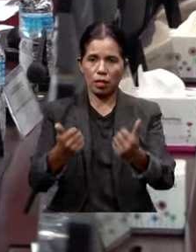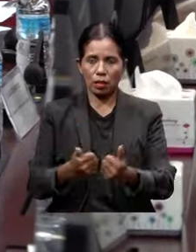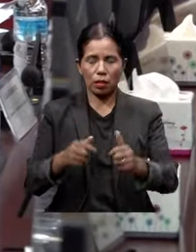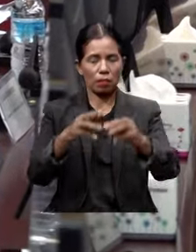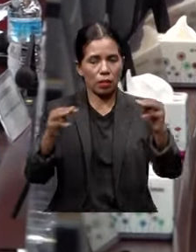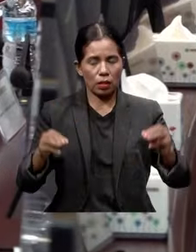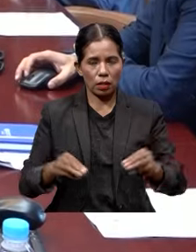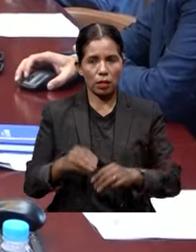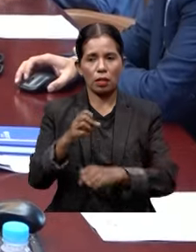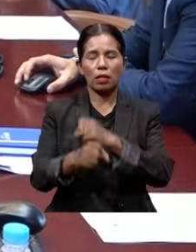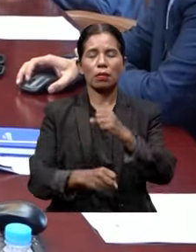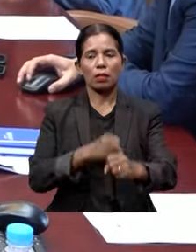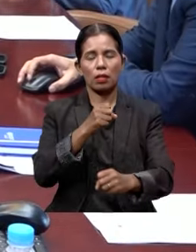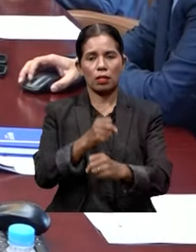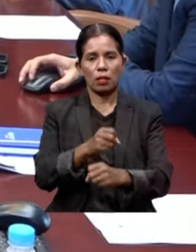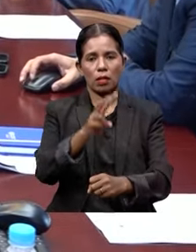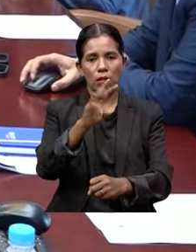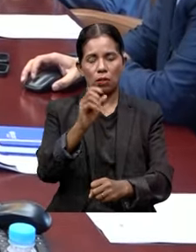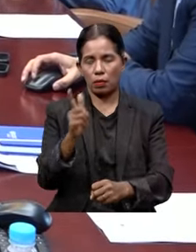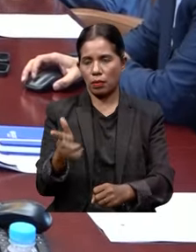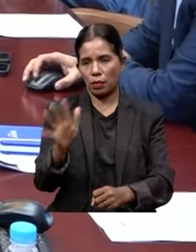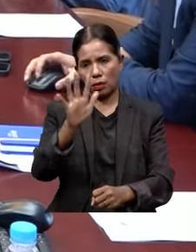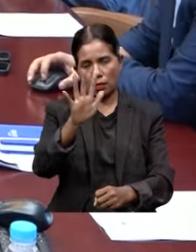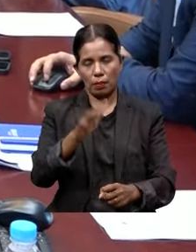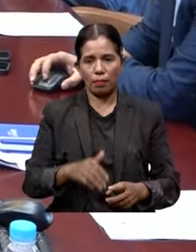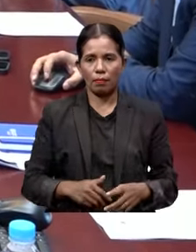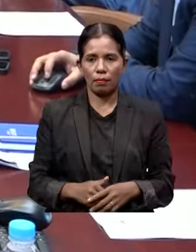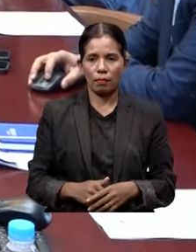no rituais Totina, Rihonrua, Ruanulures, em Lima. Equipa cobertura, GMN.